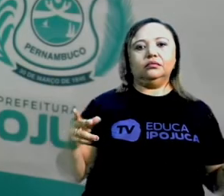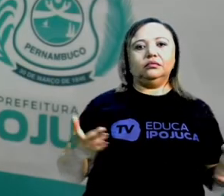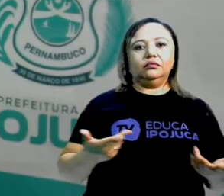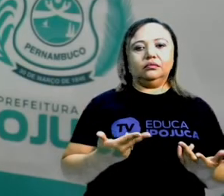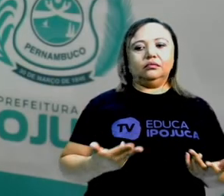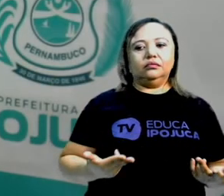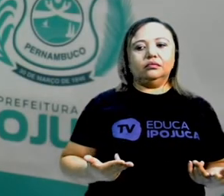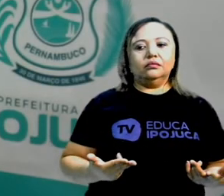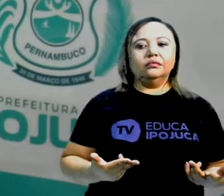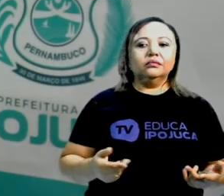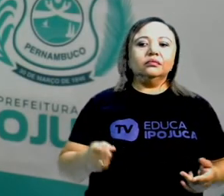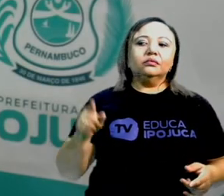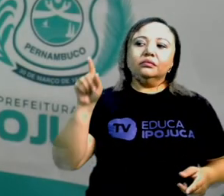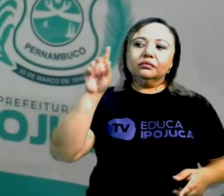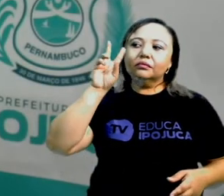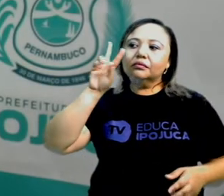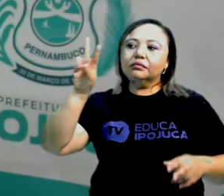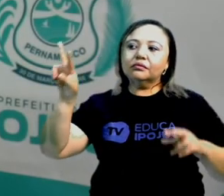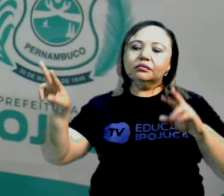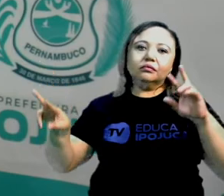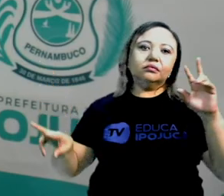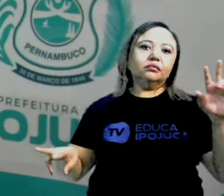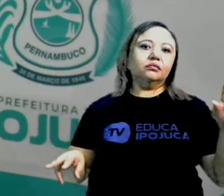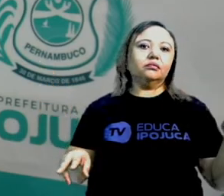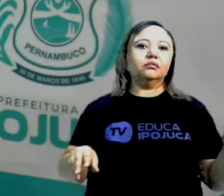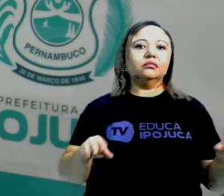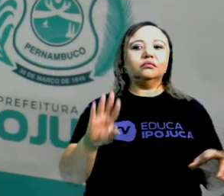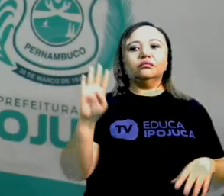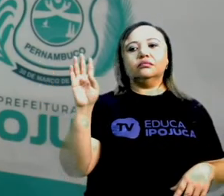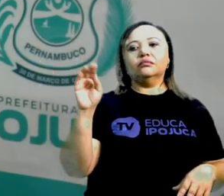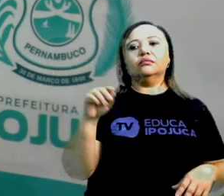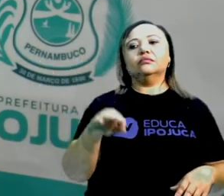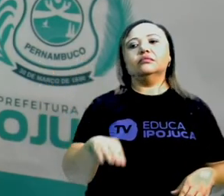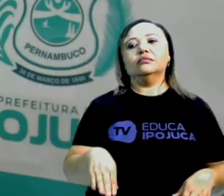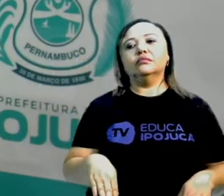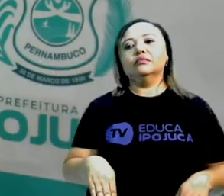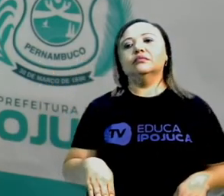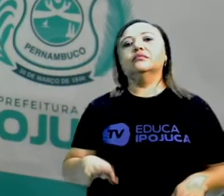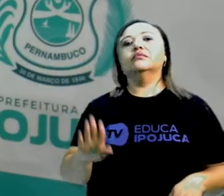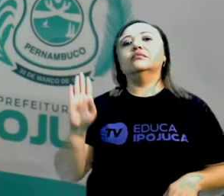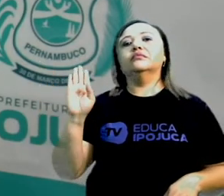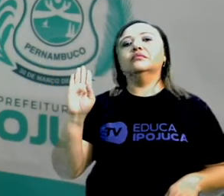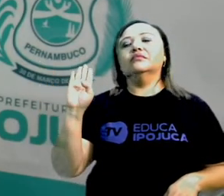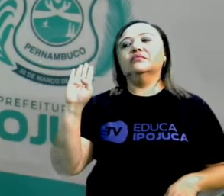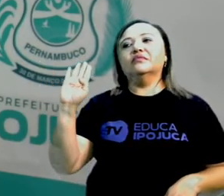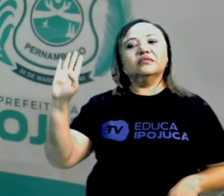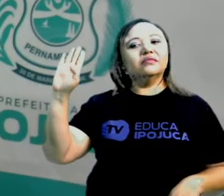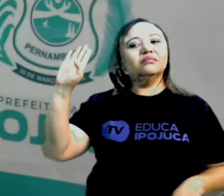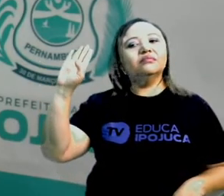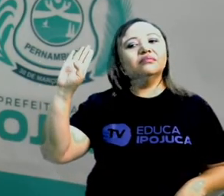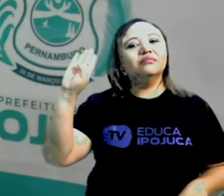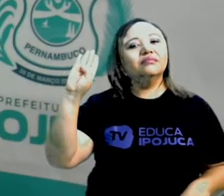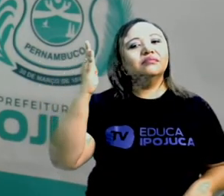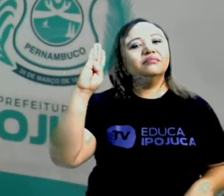isso? Quando a gente vai no banheiro ou se acorda, pisa lá naquele tapetinho, pode olhar que ele é